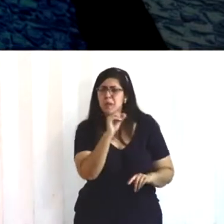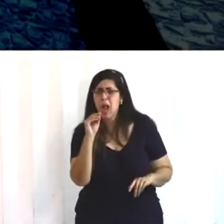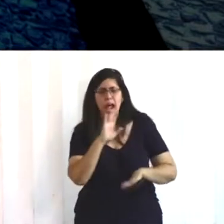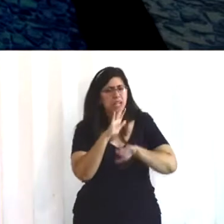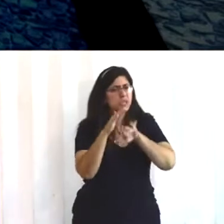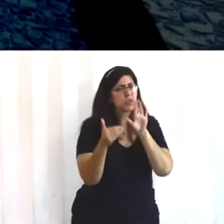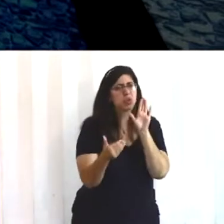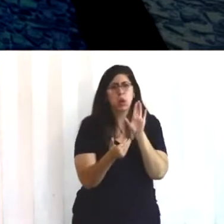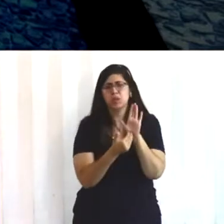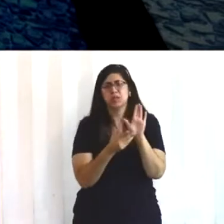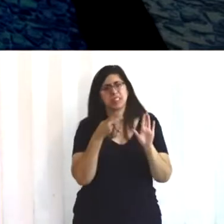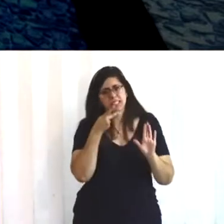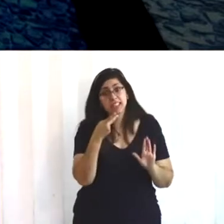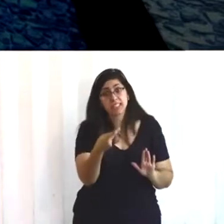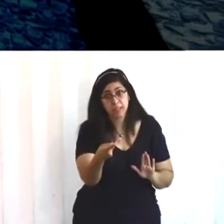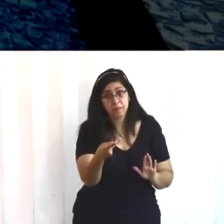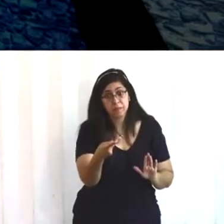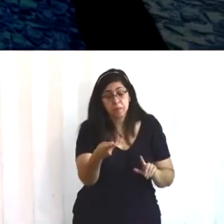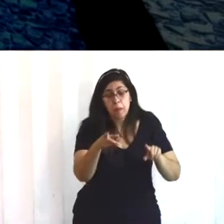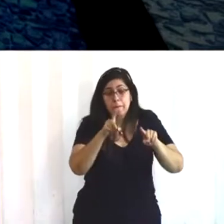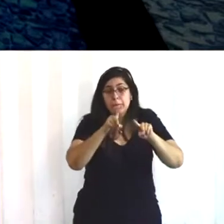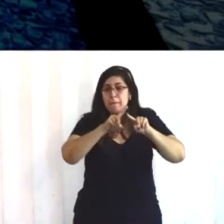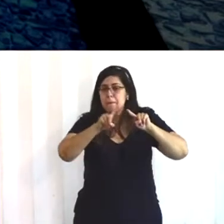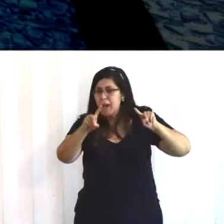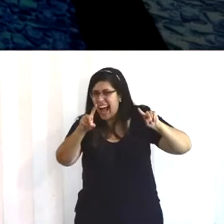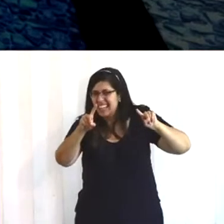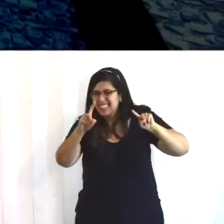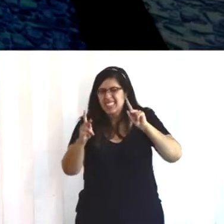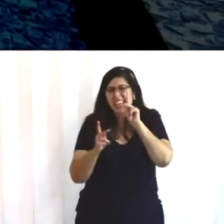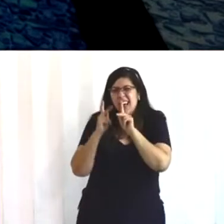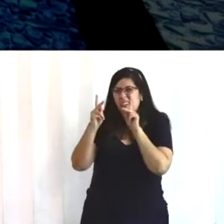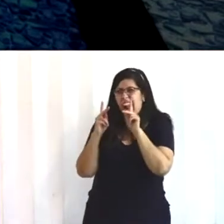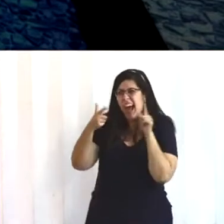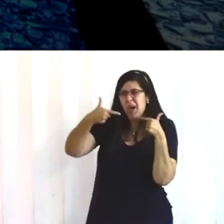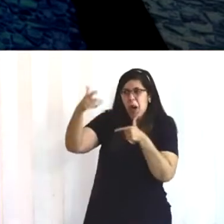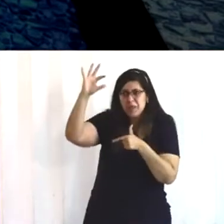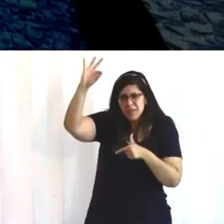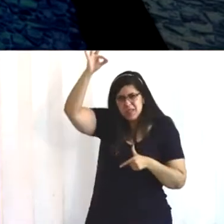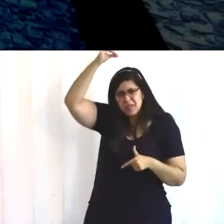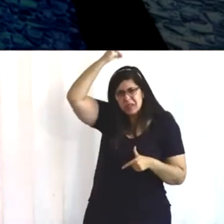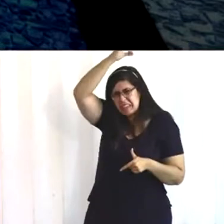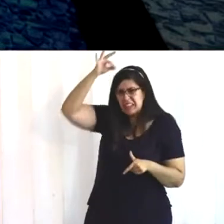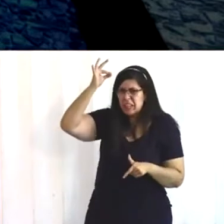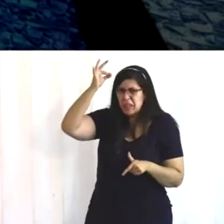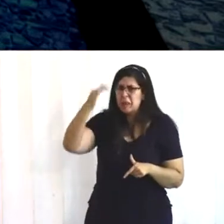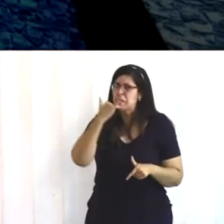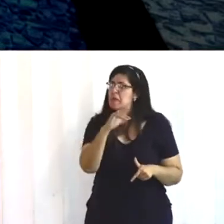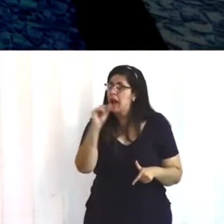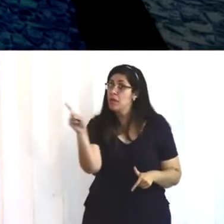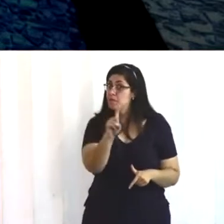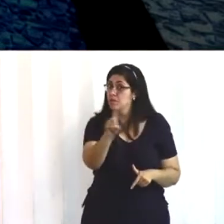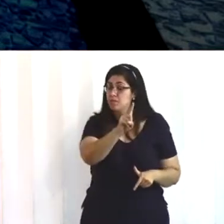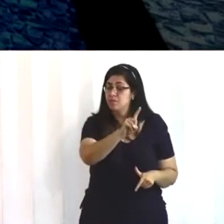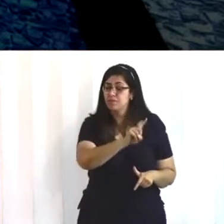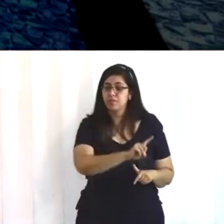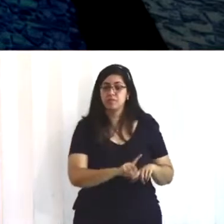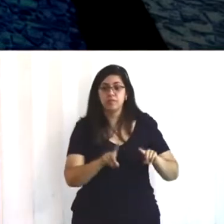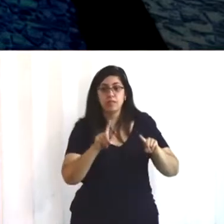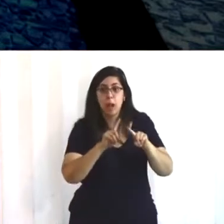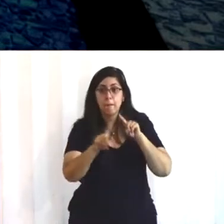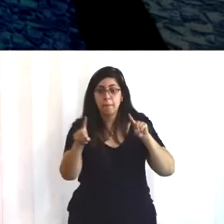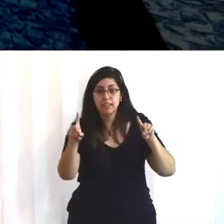que proferirem. Mas aquele que blasfemar contra o Espírito Santo não tem perdão para sempre, visto que